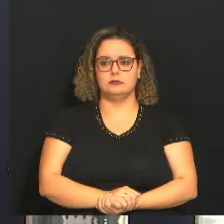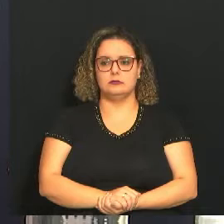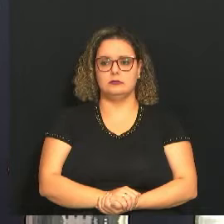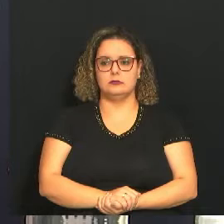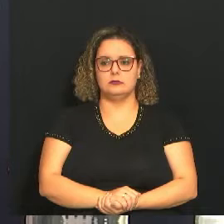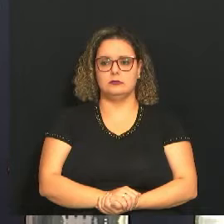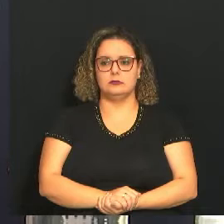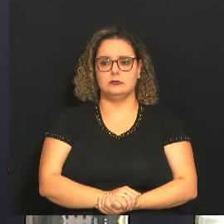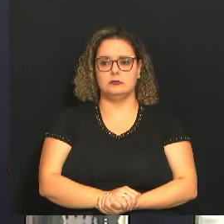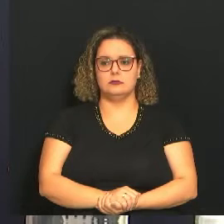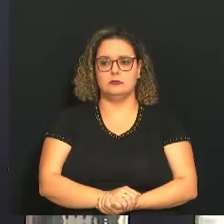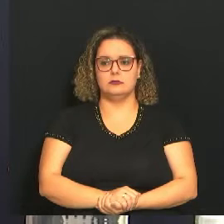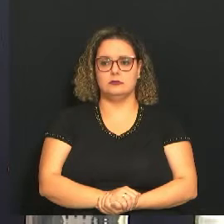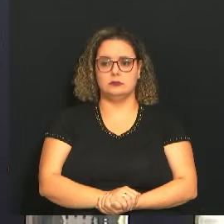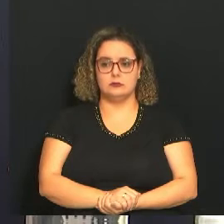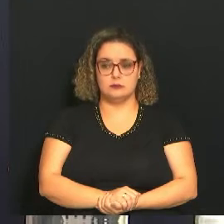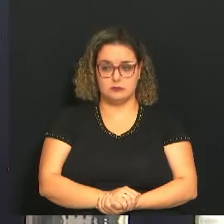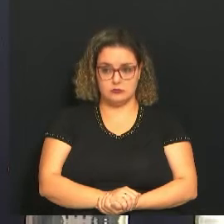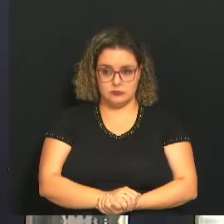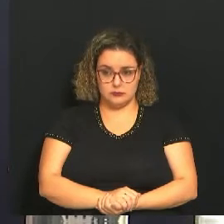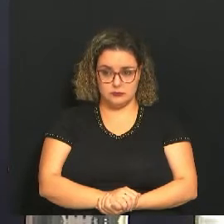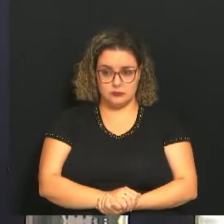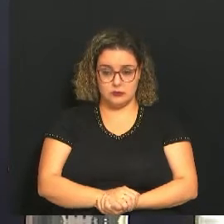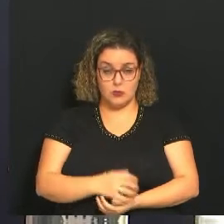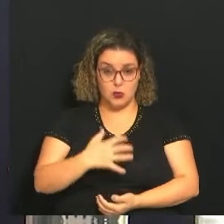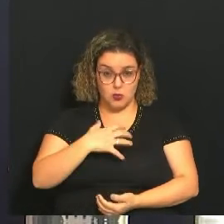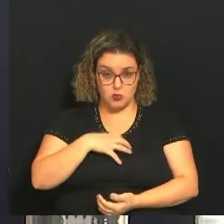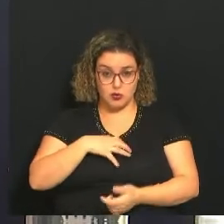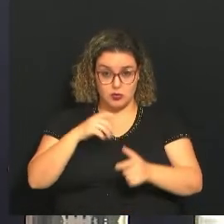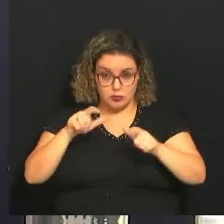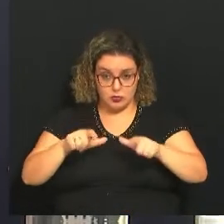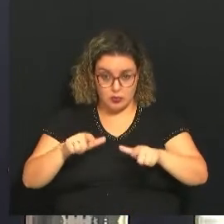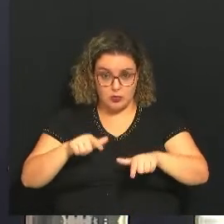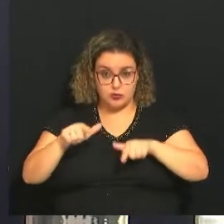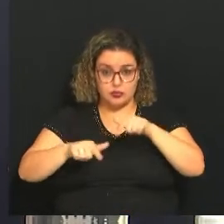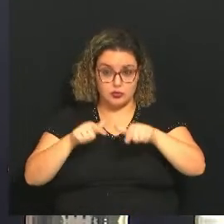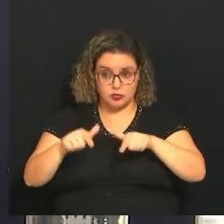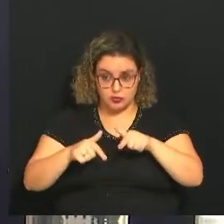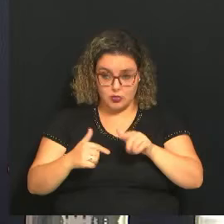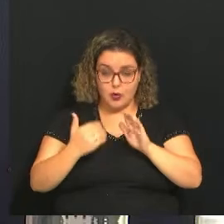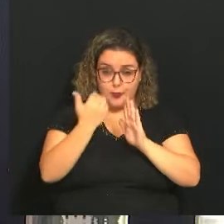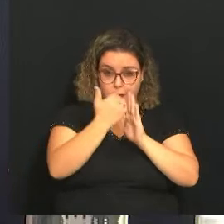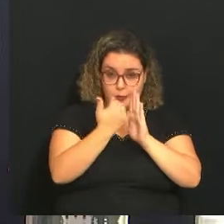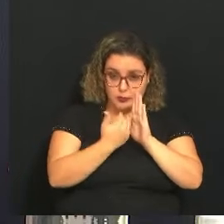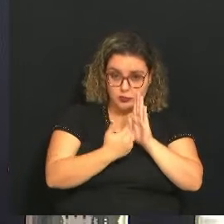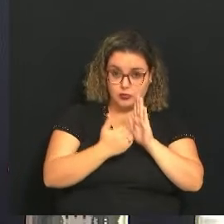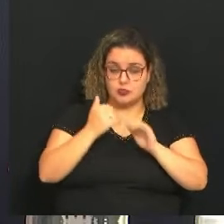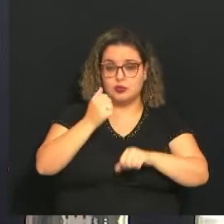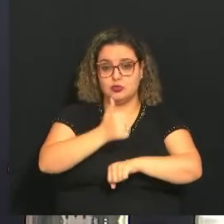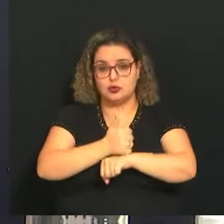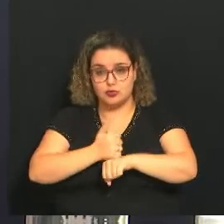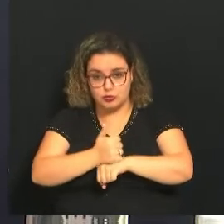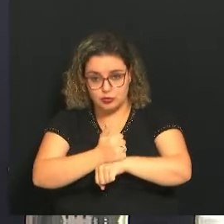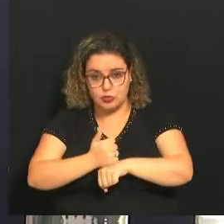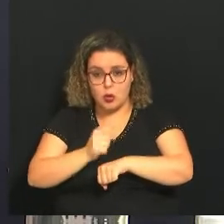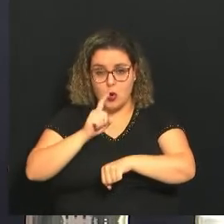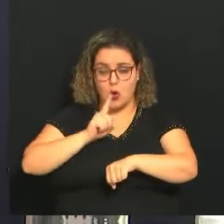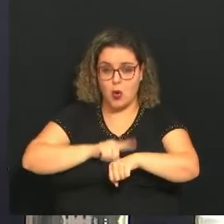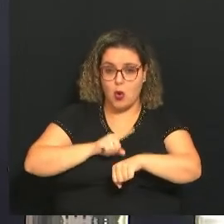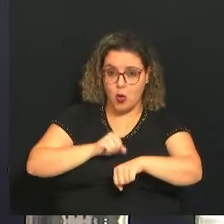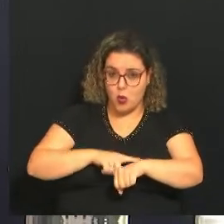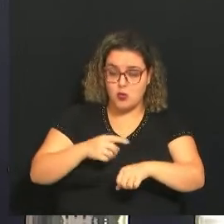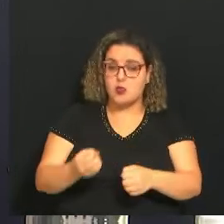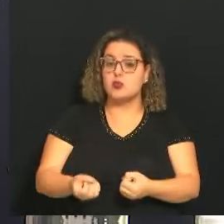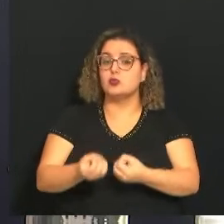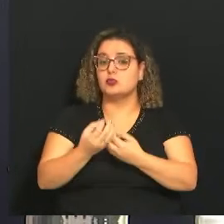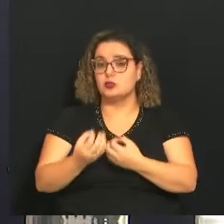as condições de trabalho do funcionalismo público, planos de cargos, carreiras, jornadas, dados sobre